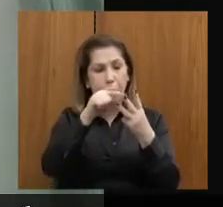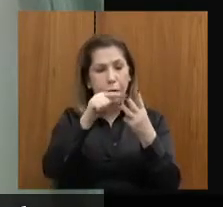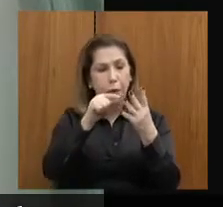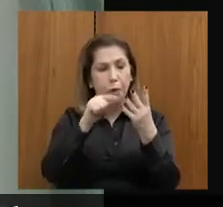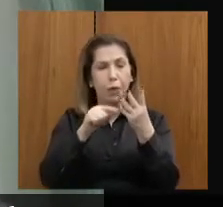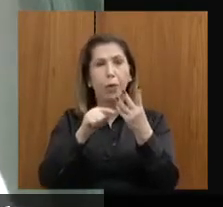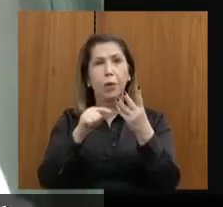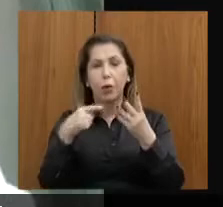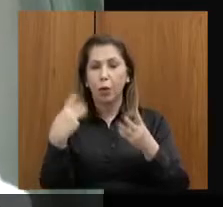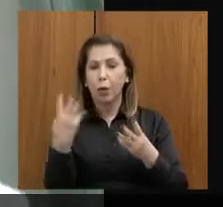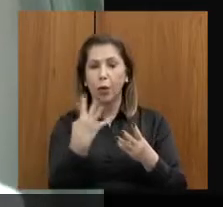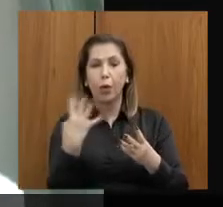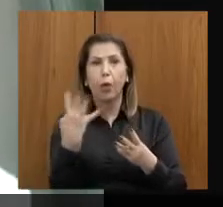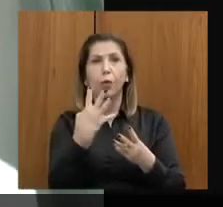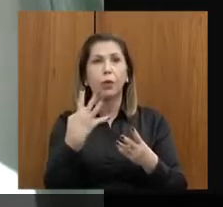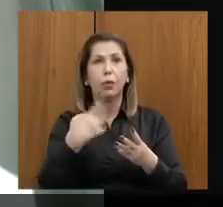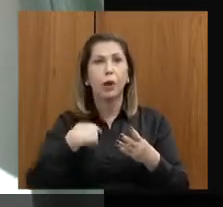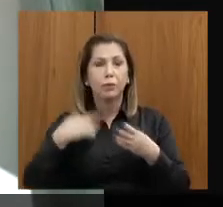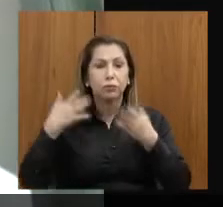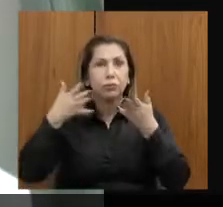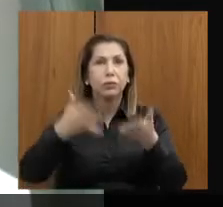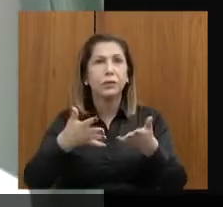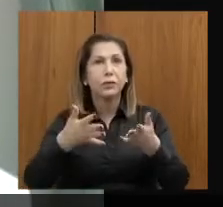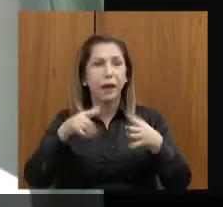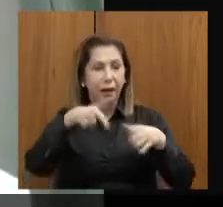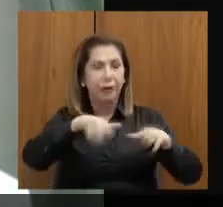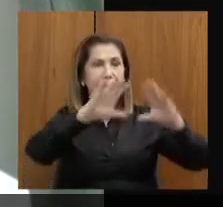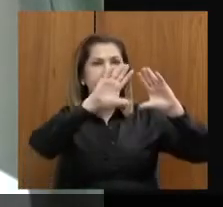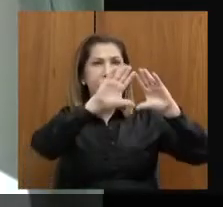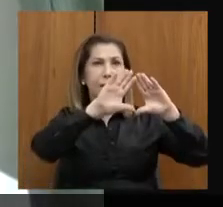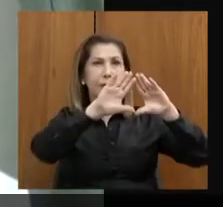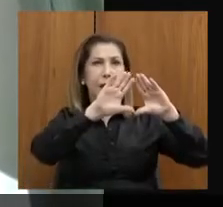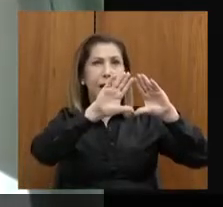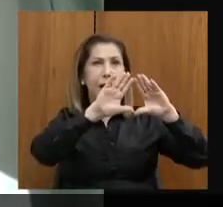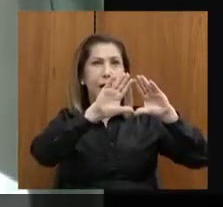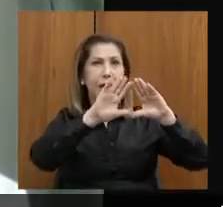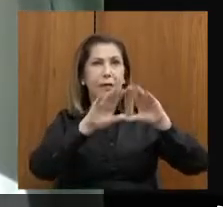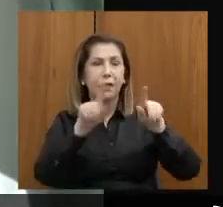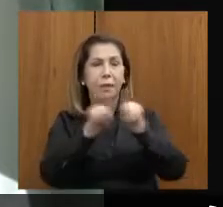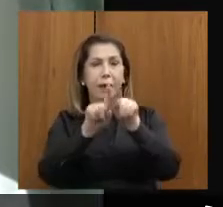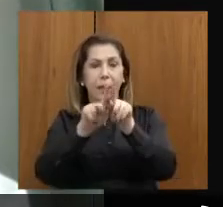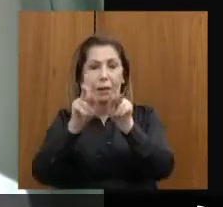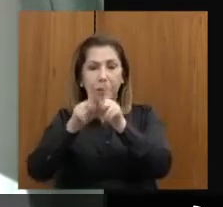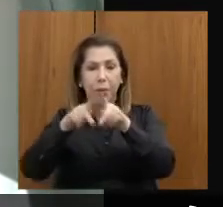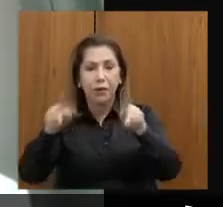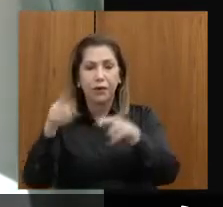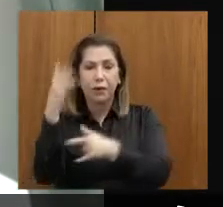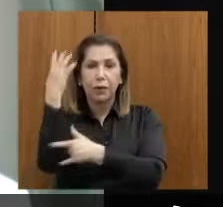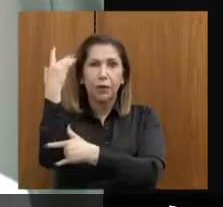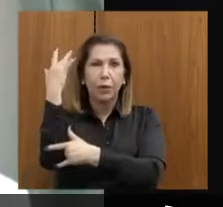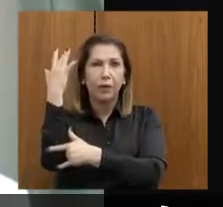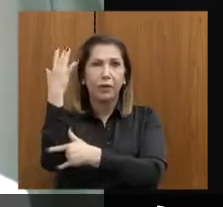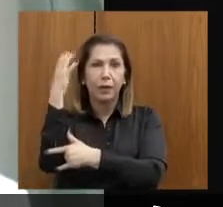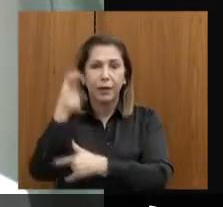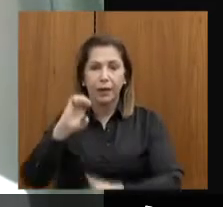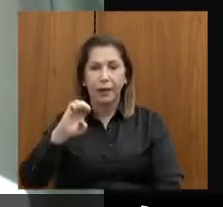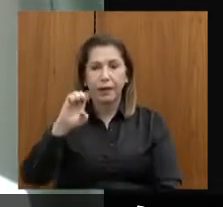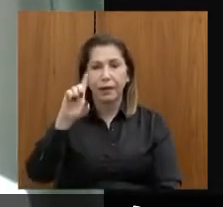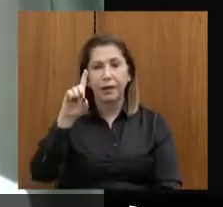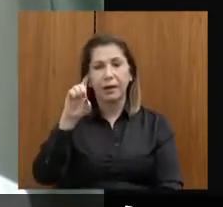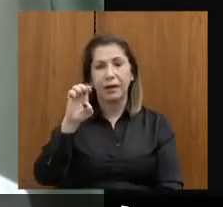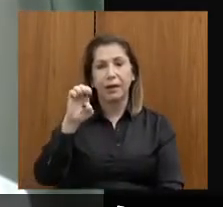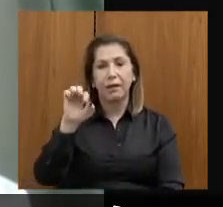e nós somos Bela mexer nas máquinas a gente tamos aí na Assembleia em Professor Derval também da UFMG nenhuma pro povo aí